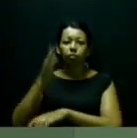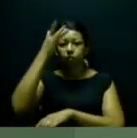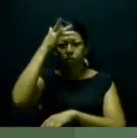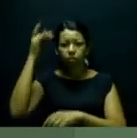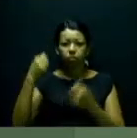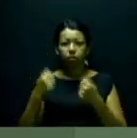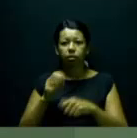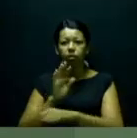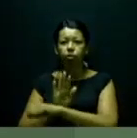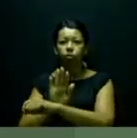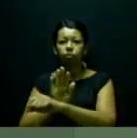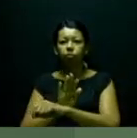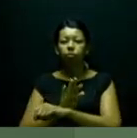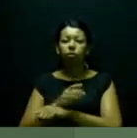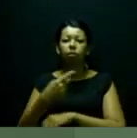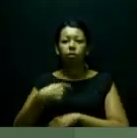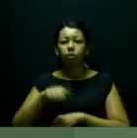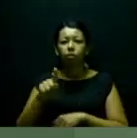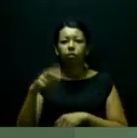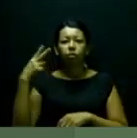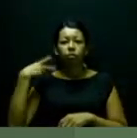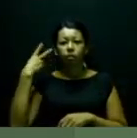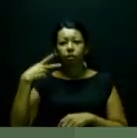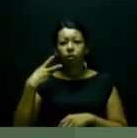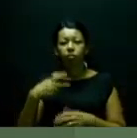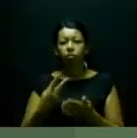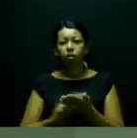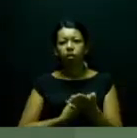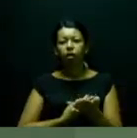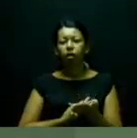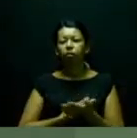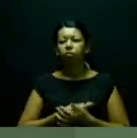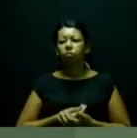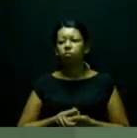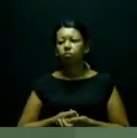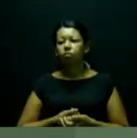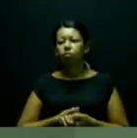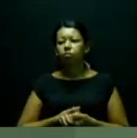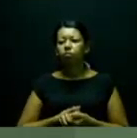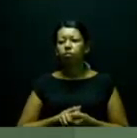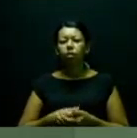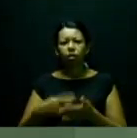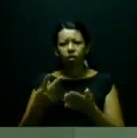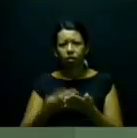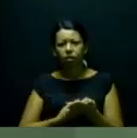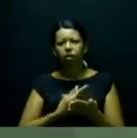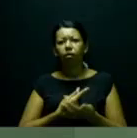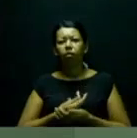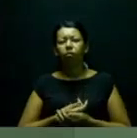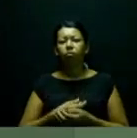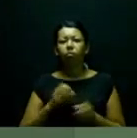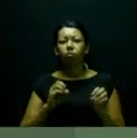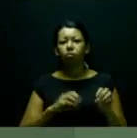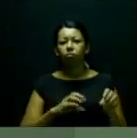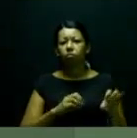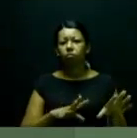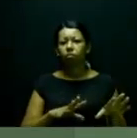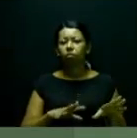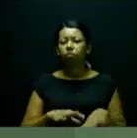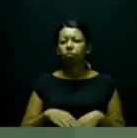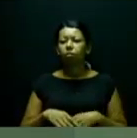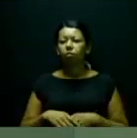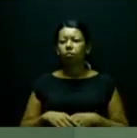precisa socorrer a um vereador. Está errado. Está errado. A educação vai